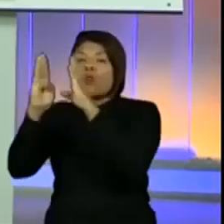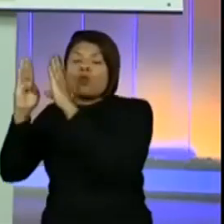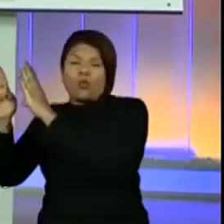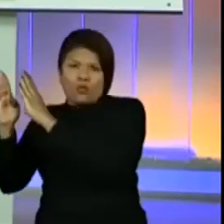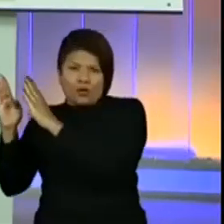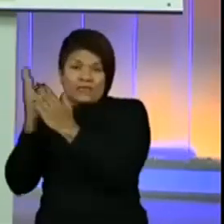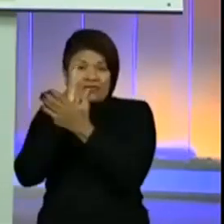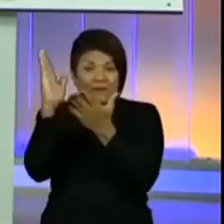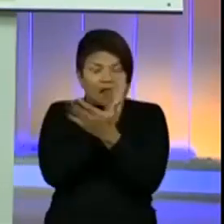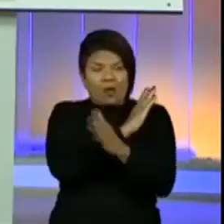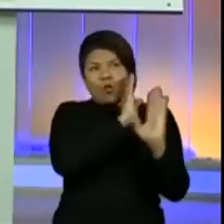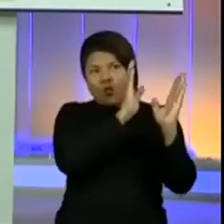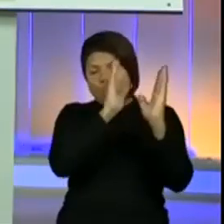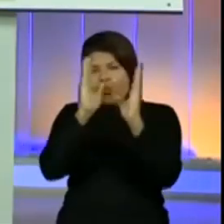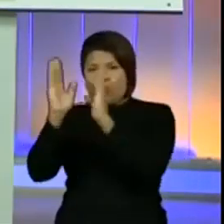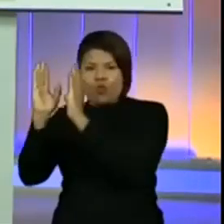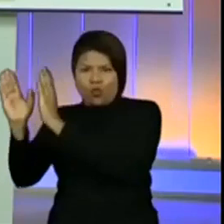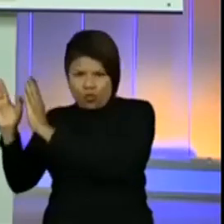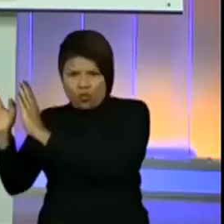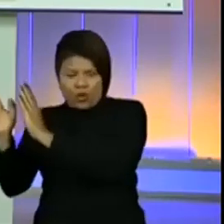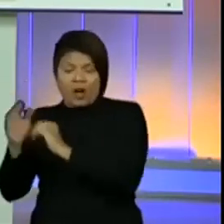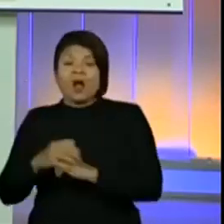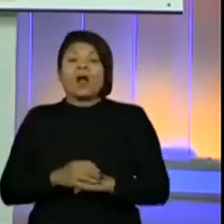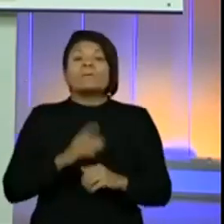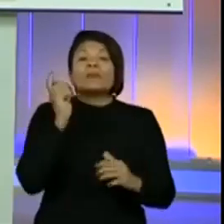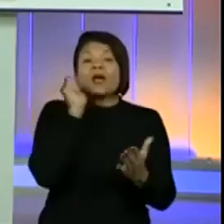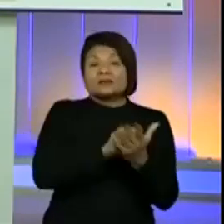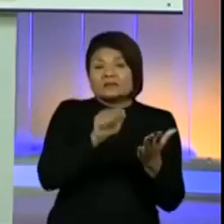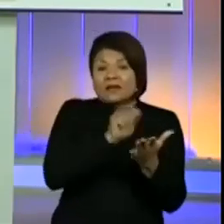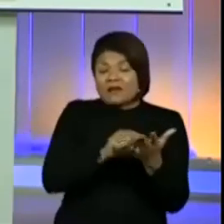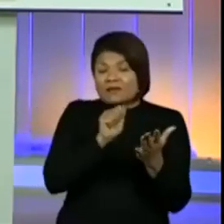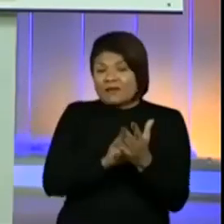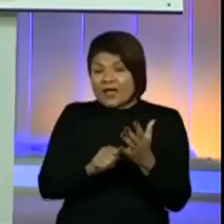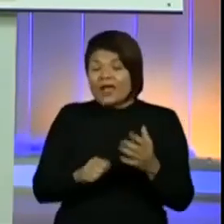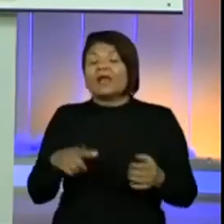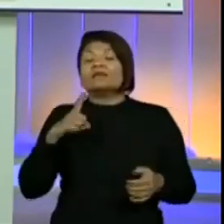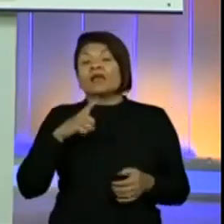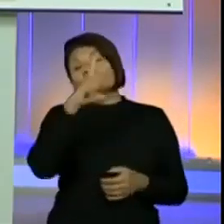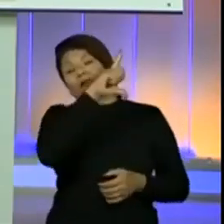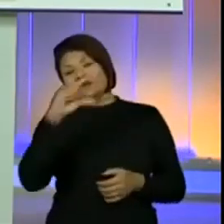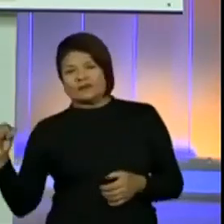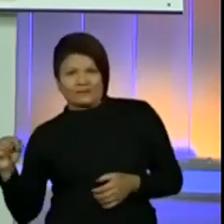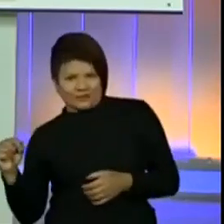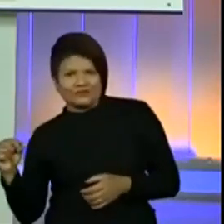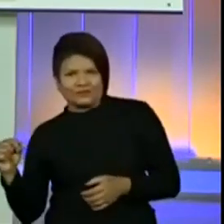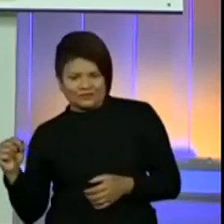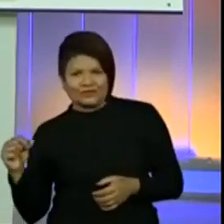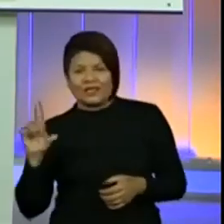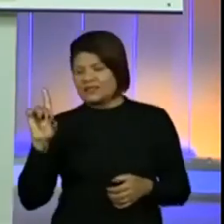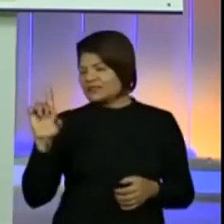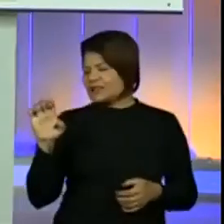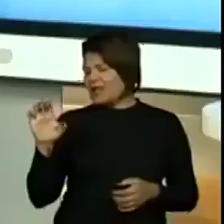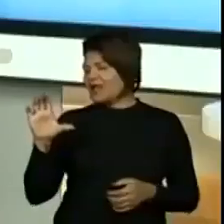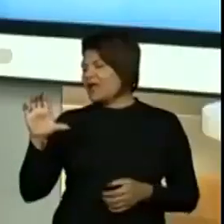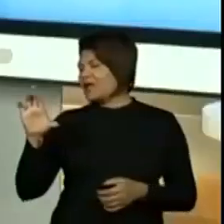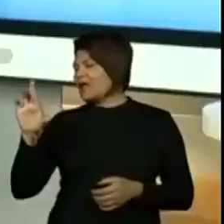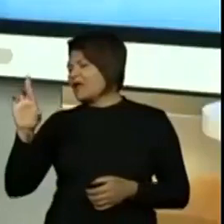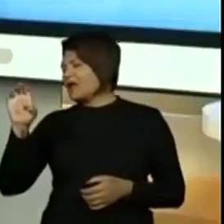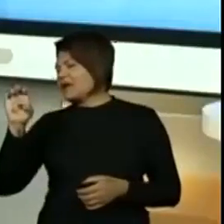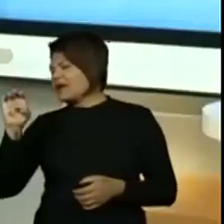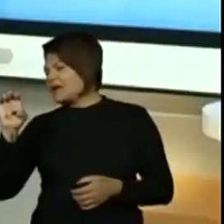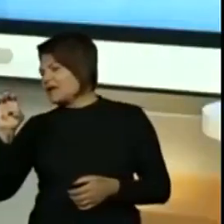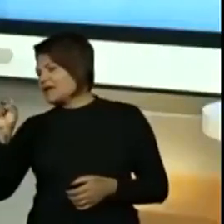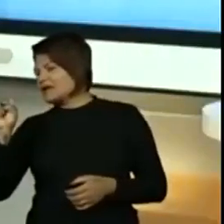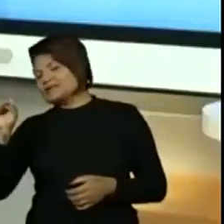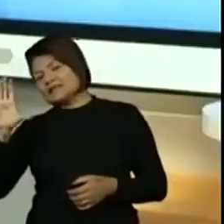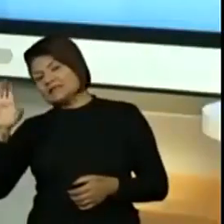esses numerais para escrevê-los em ordem decrescente. Lembrando que a ordem decrescente é aquela que